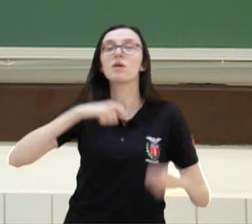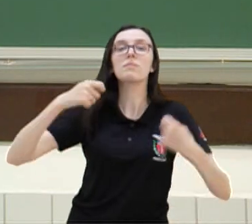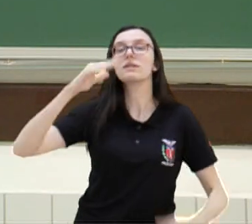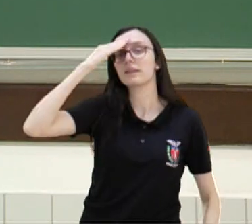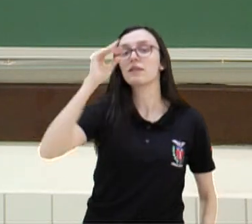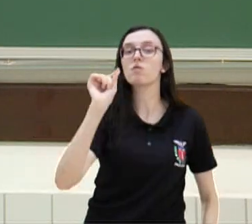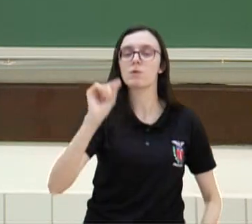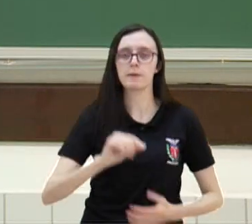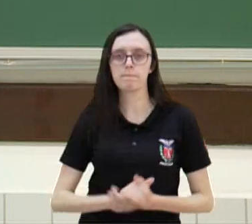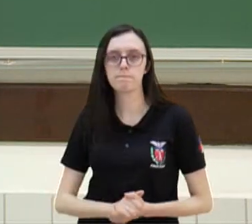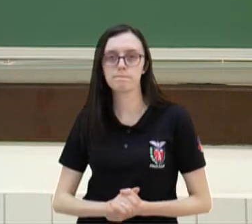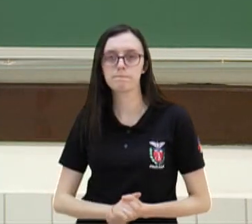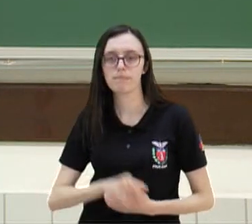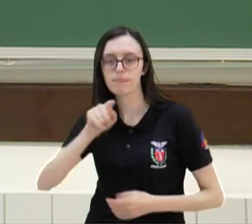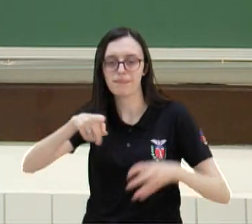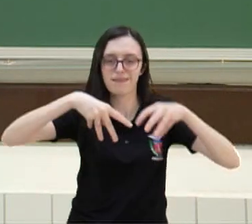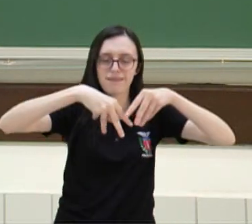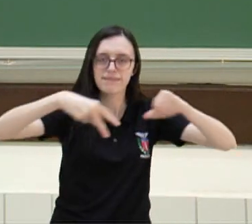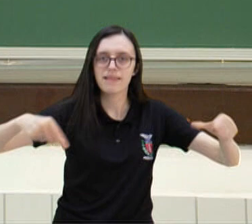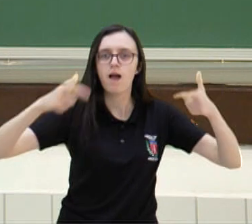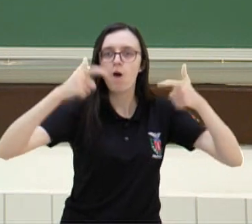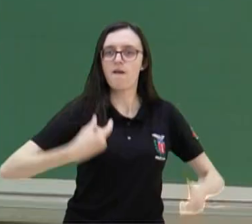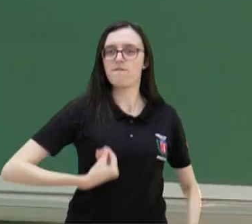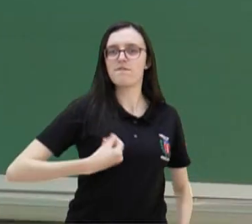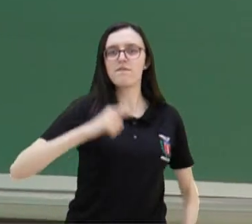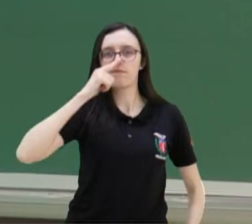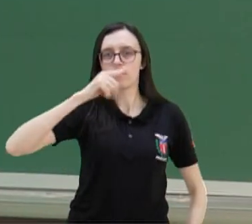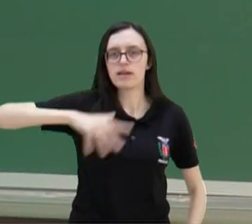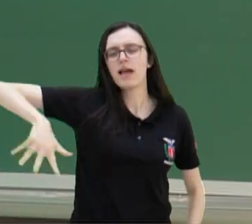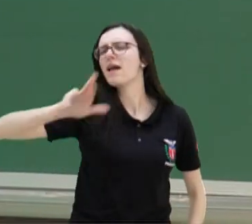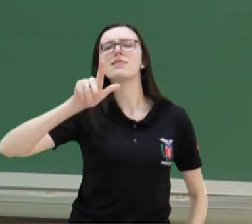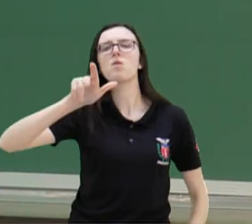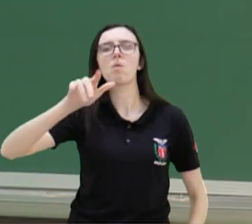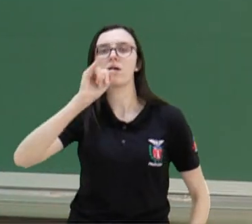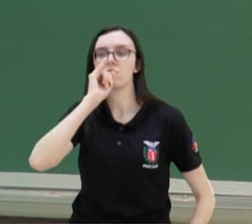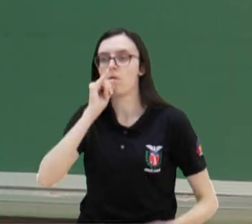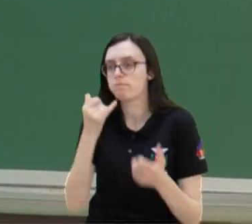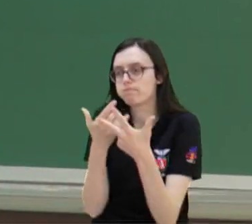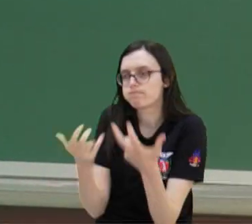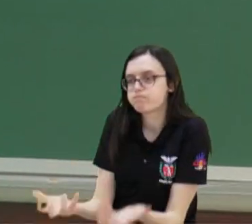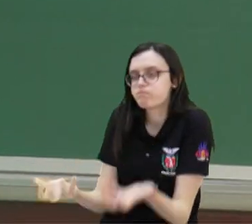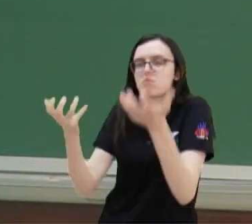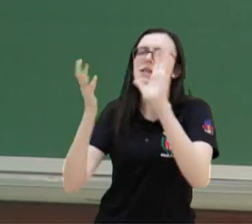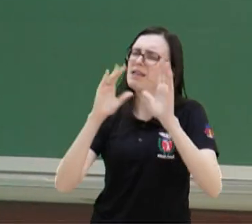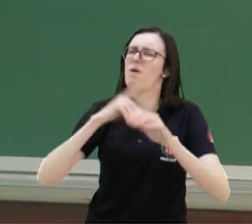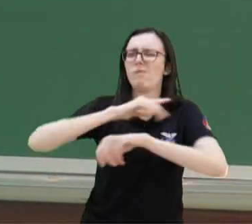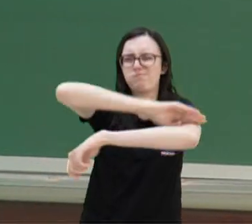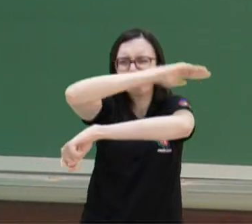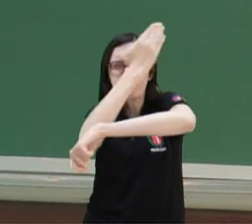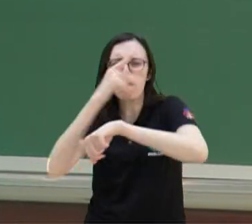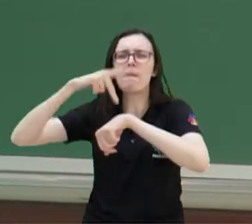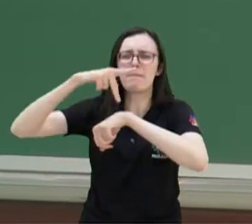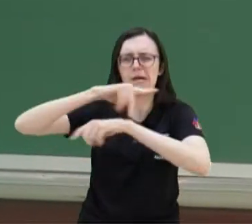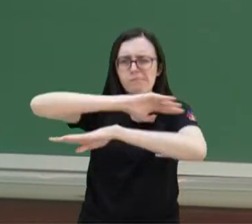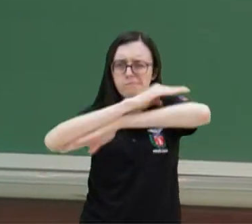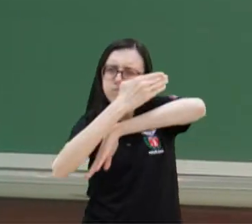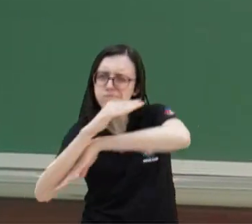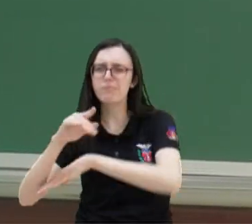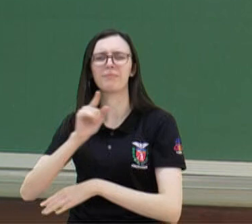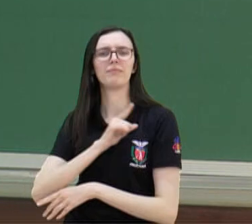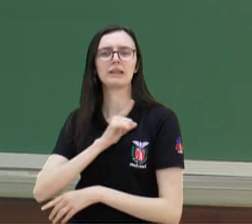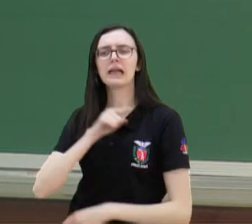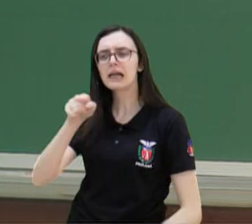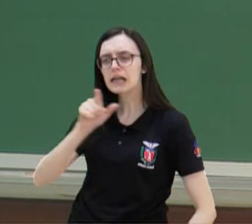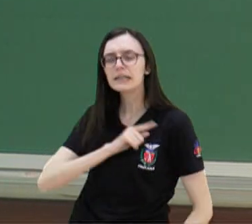entender, essa terra onde viviam os gregos não é uma terra tão fértil, é uma terra montanhosa, muito rochosa, então eles